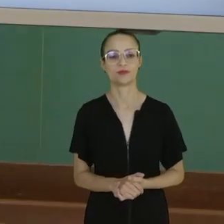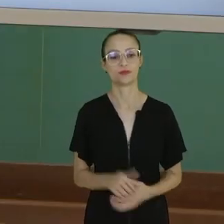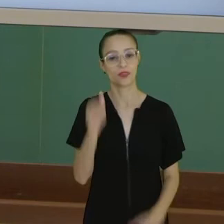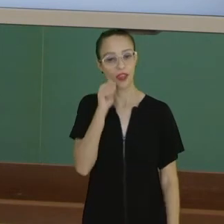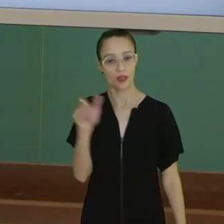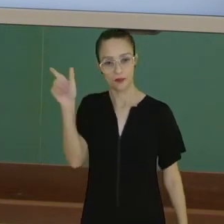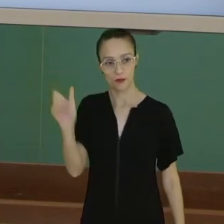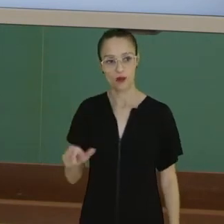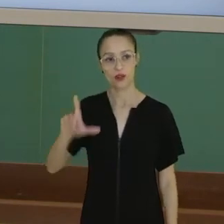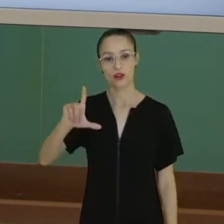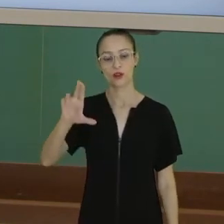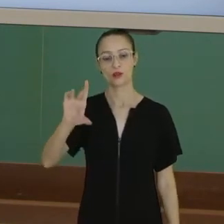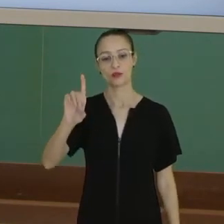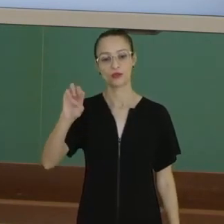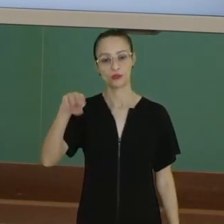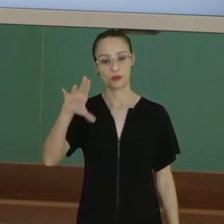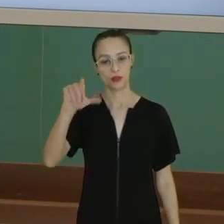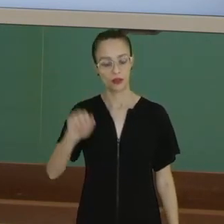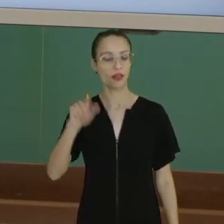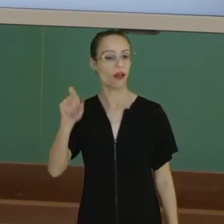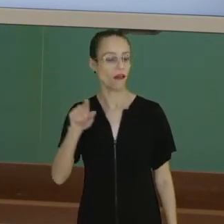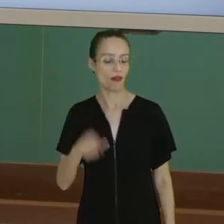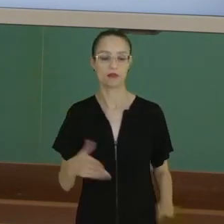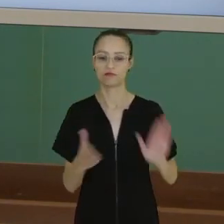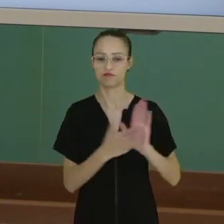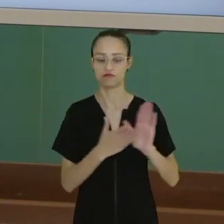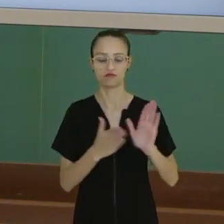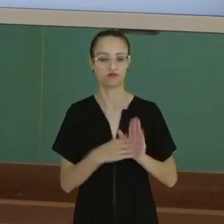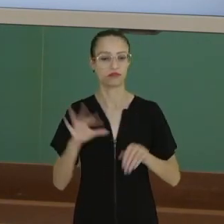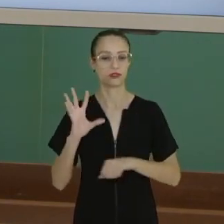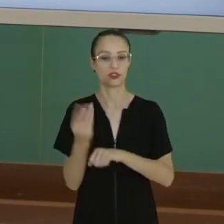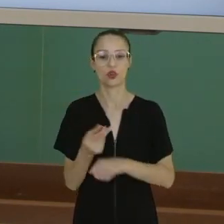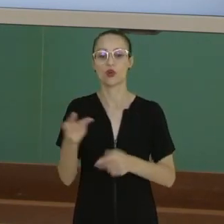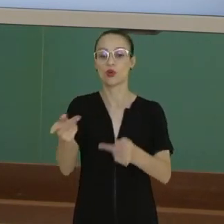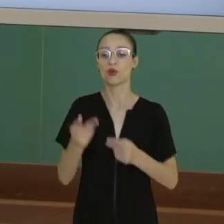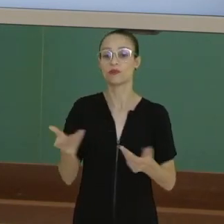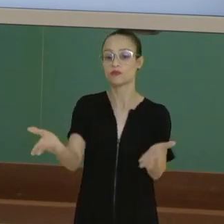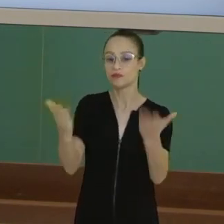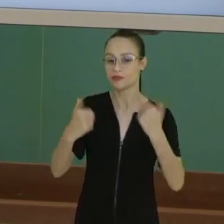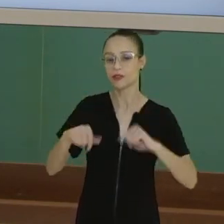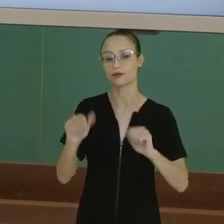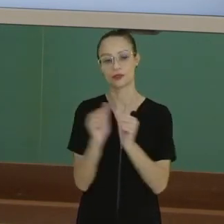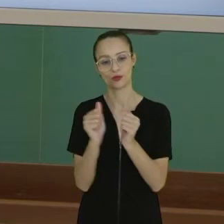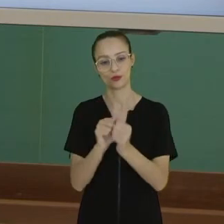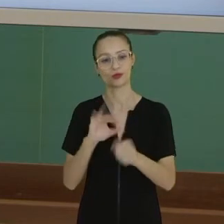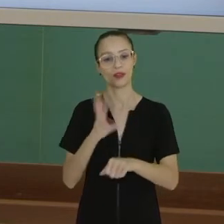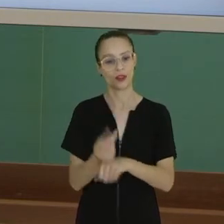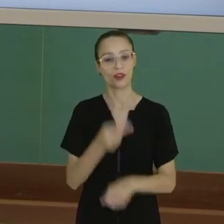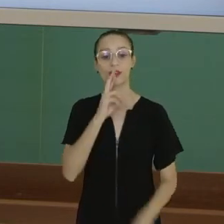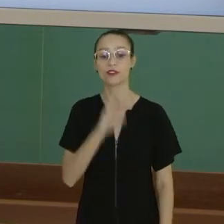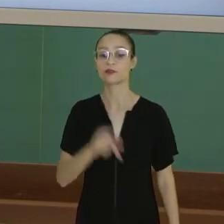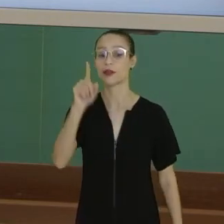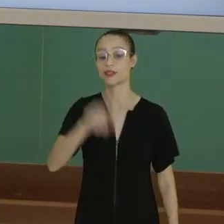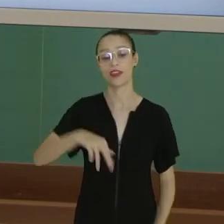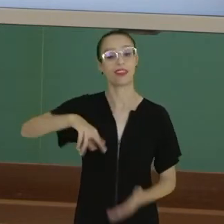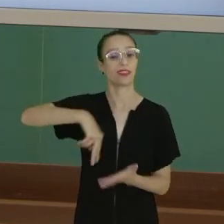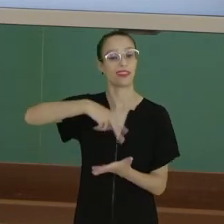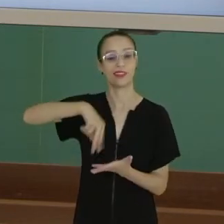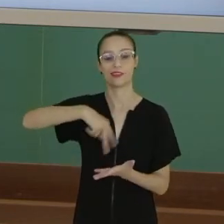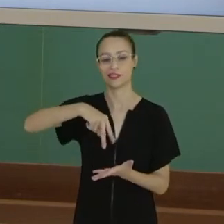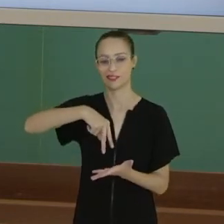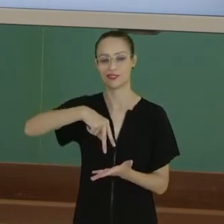Ludmila Rodrigues é considerada uma artista propositora, convida o público a interagir com sua obra, né? O resultado é uma coreografia